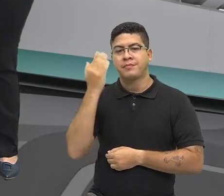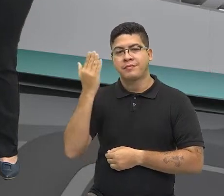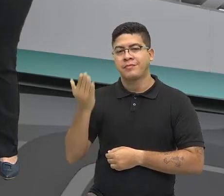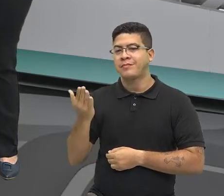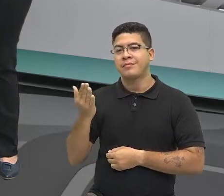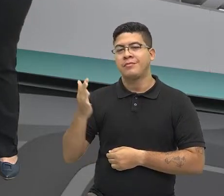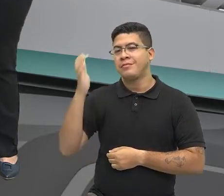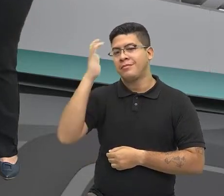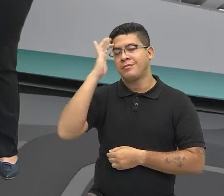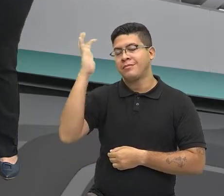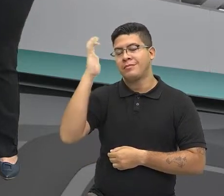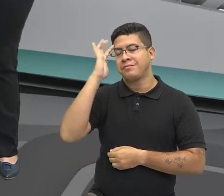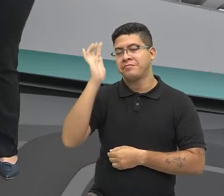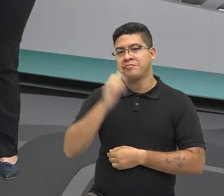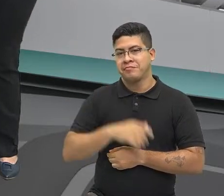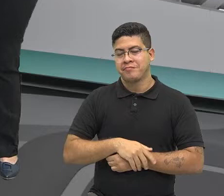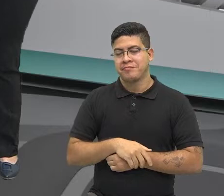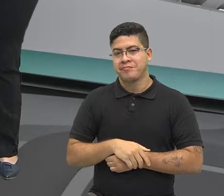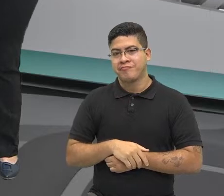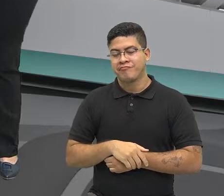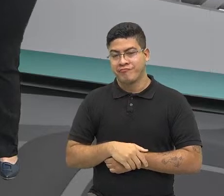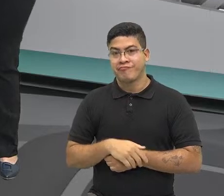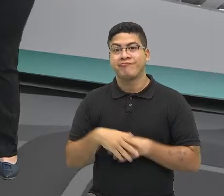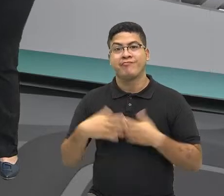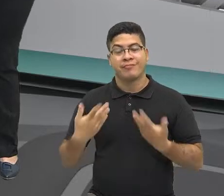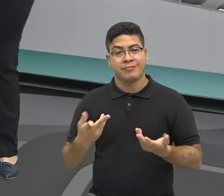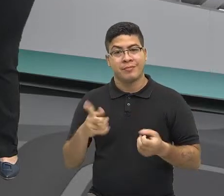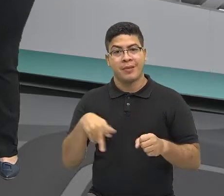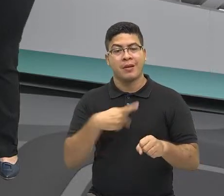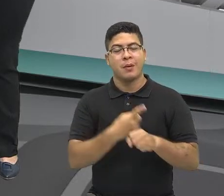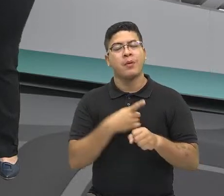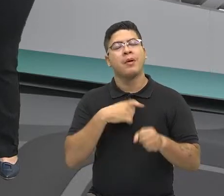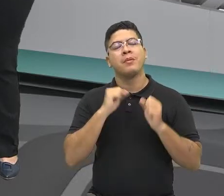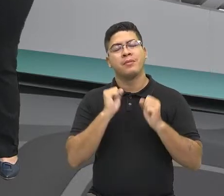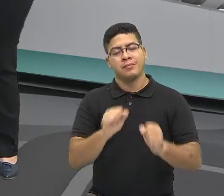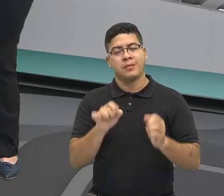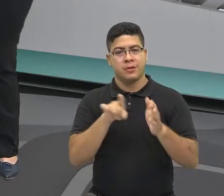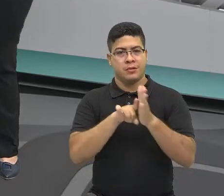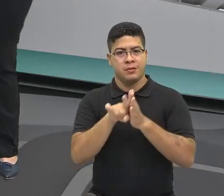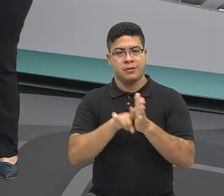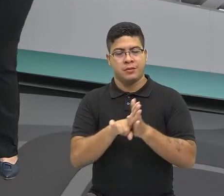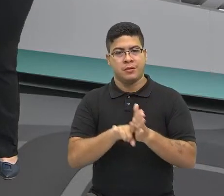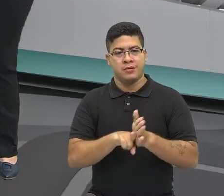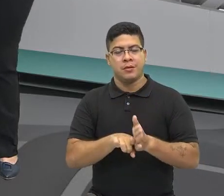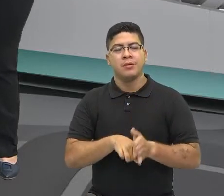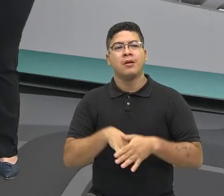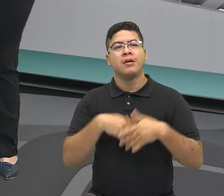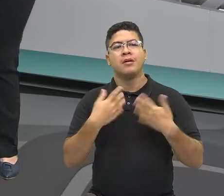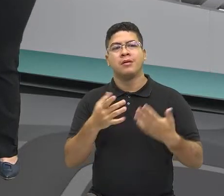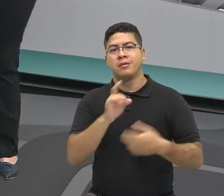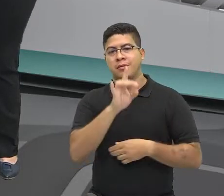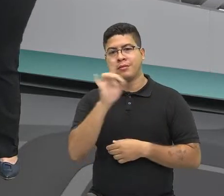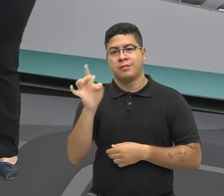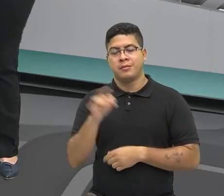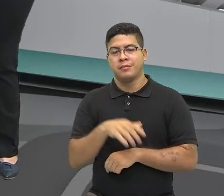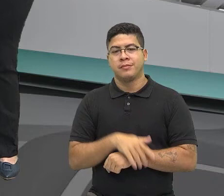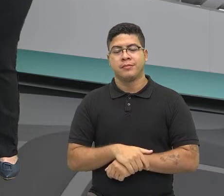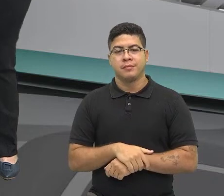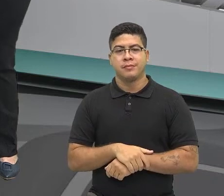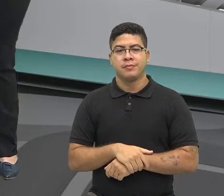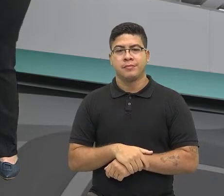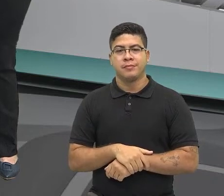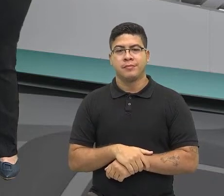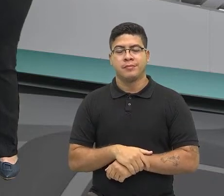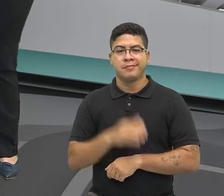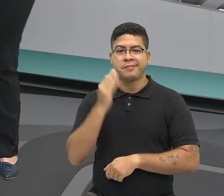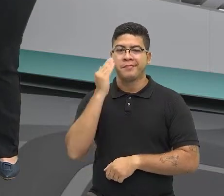uma ideia, tá? E depois podem fazer a pesquisa, estudar cada um e as suas obras, que neste